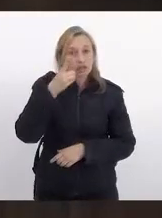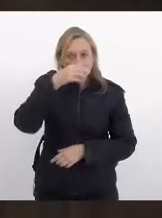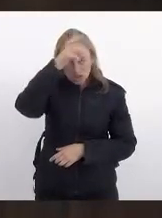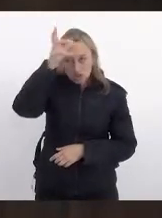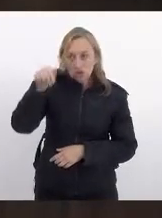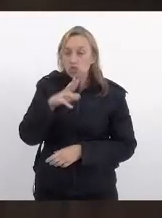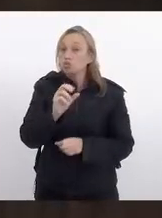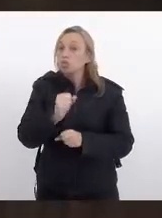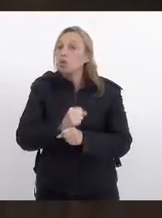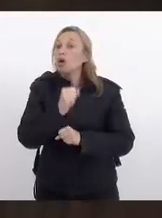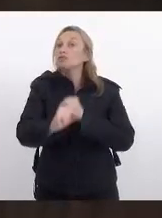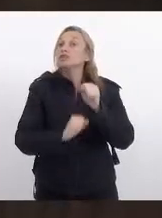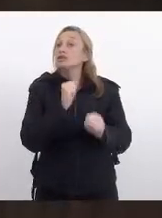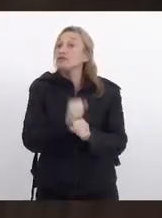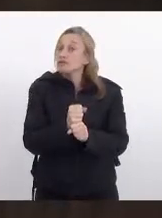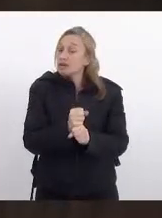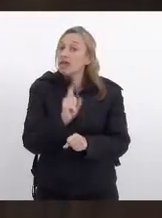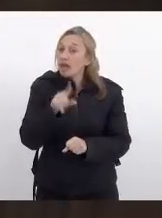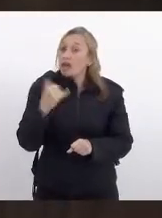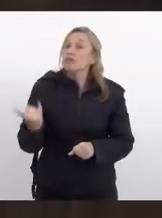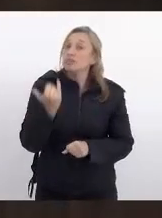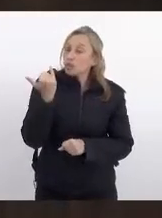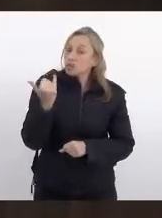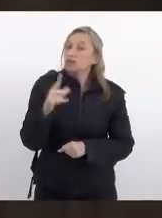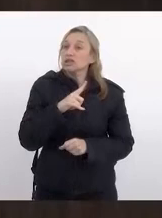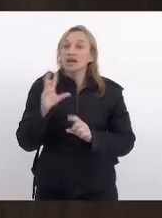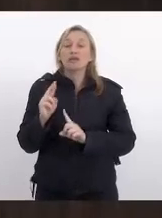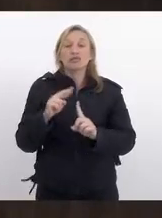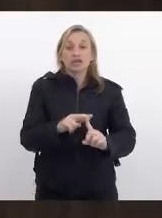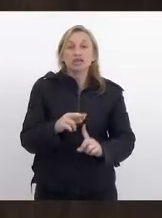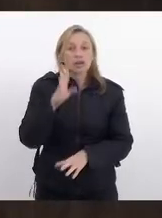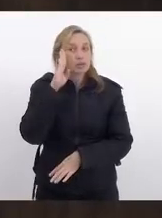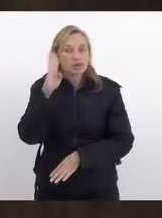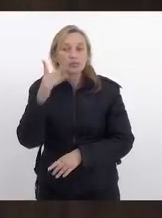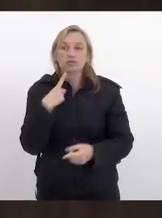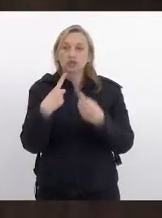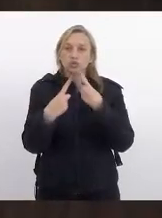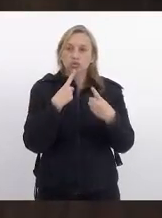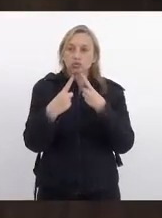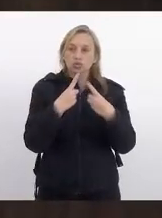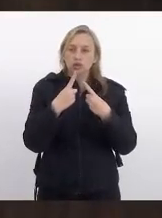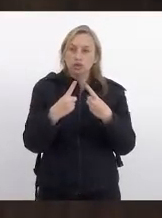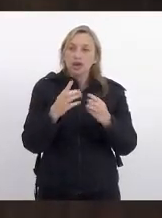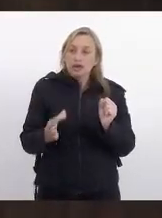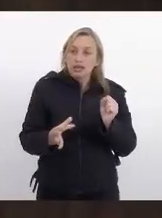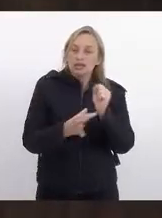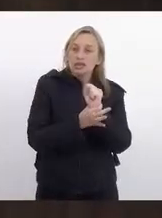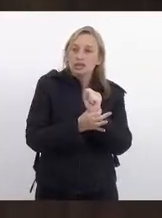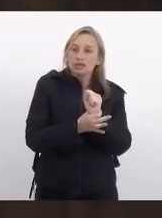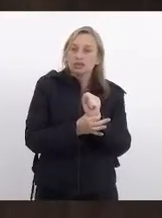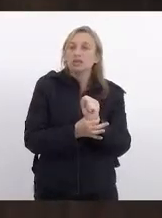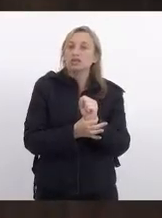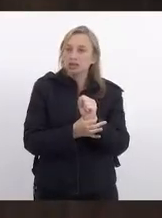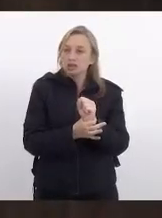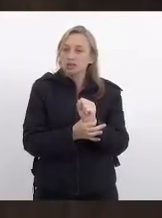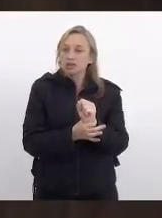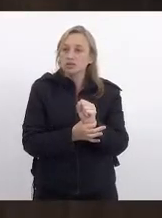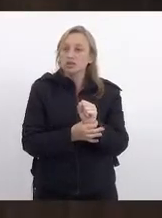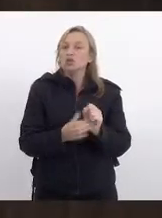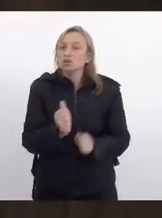a partir do ano que vem é muito importante ter como referência principal desse debate a segurança EA integridade